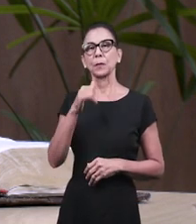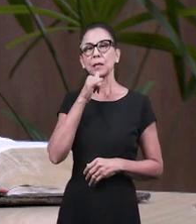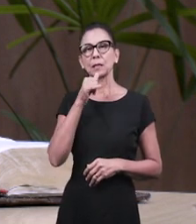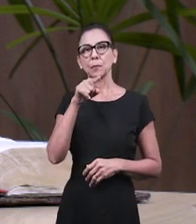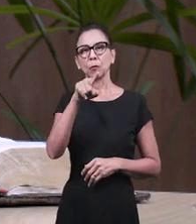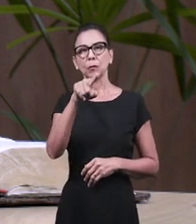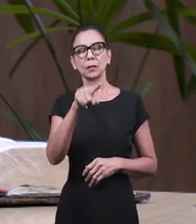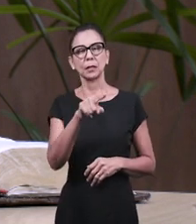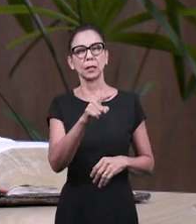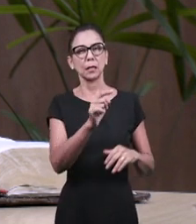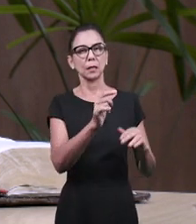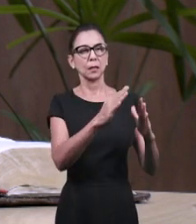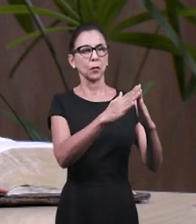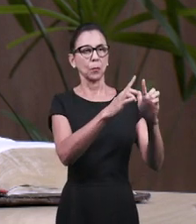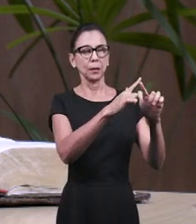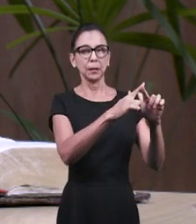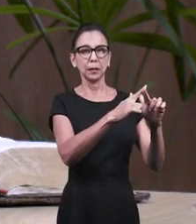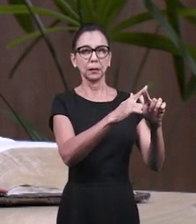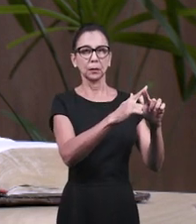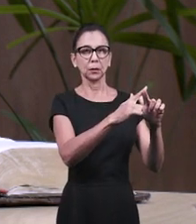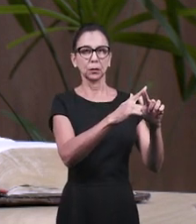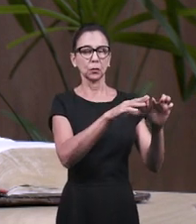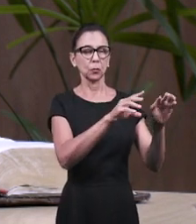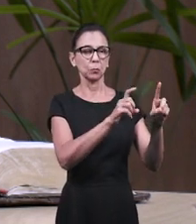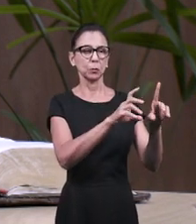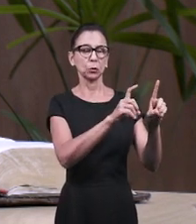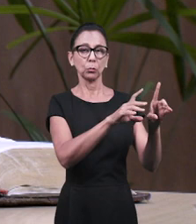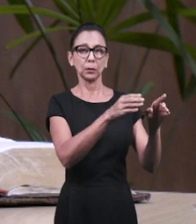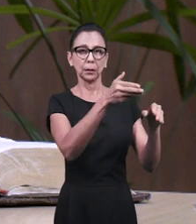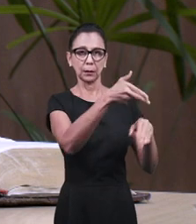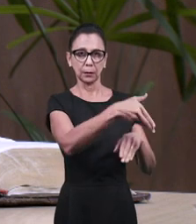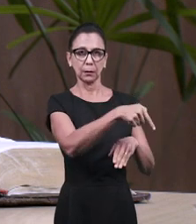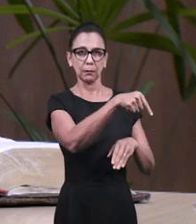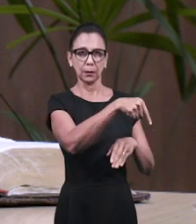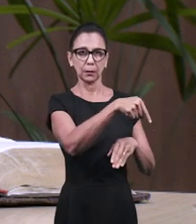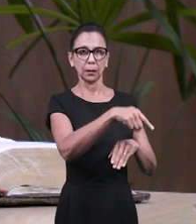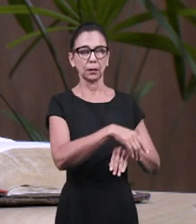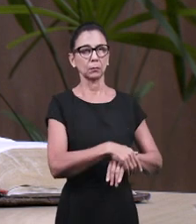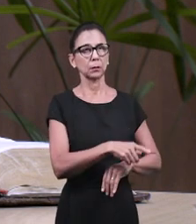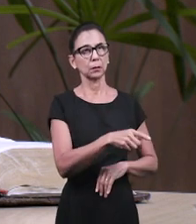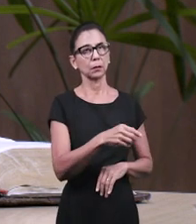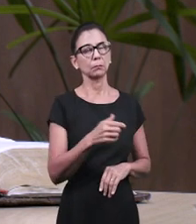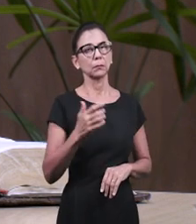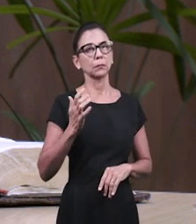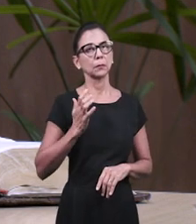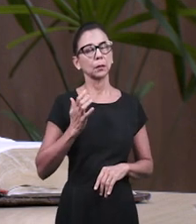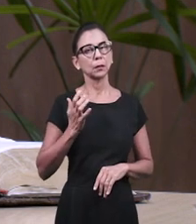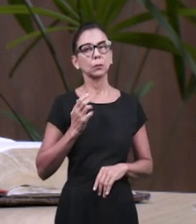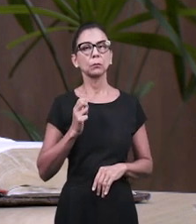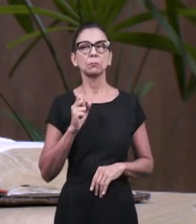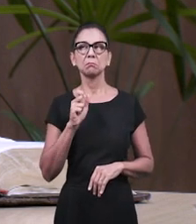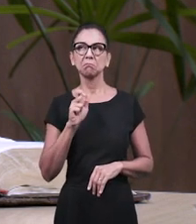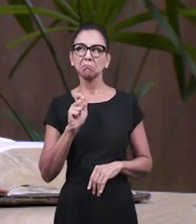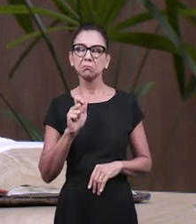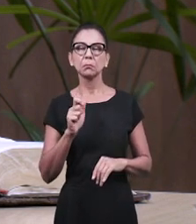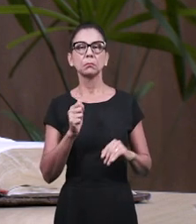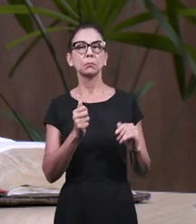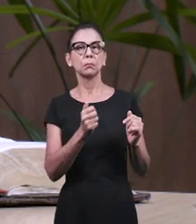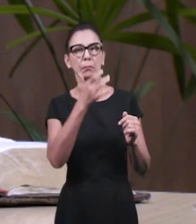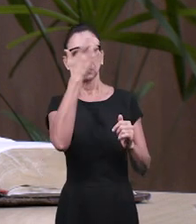pastoreamos, é bem heterogênea. Você pode ter lá dentro o rico e o pobre.